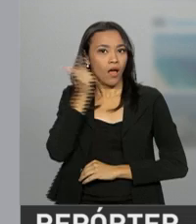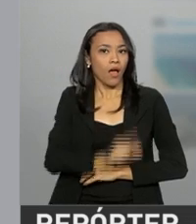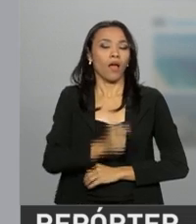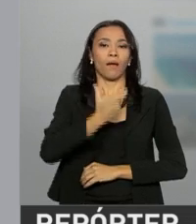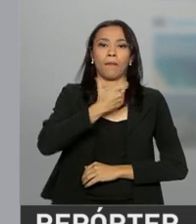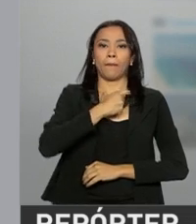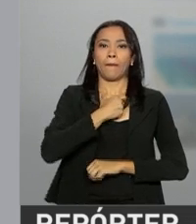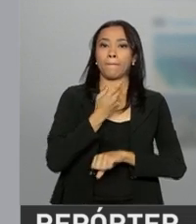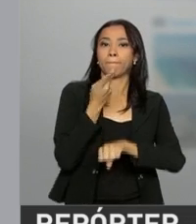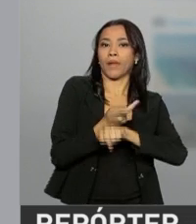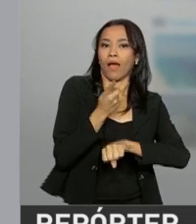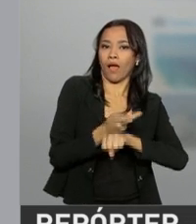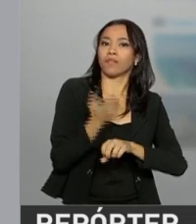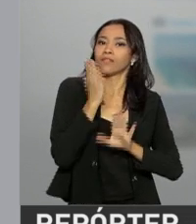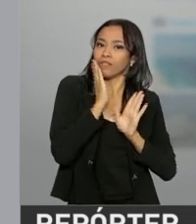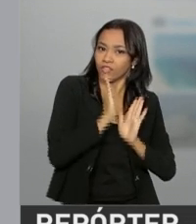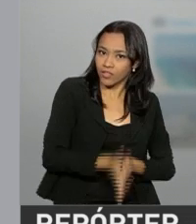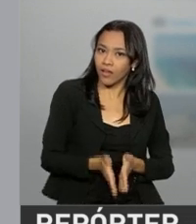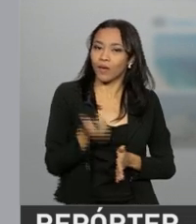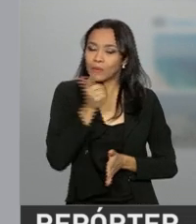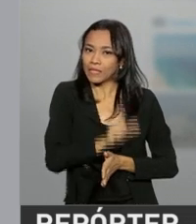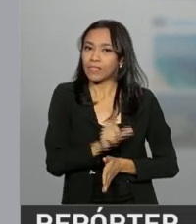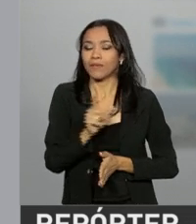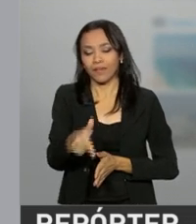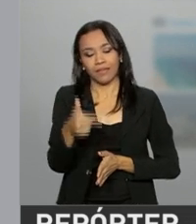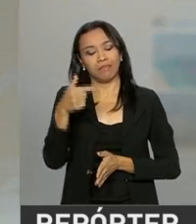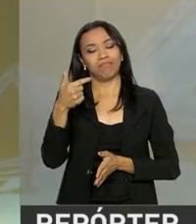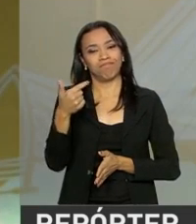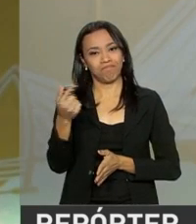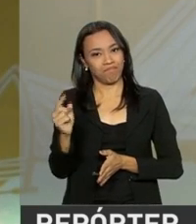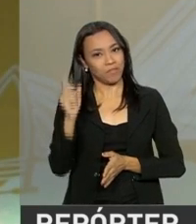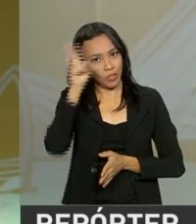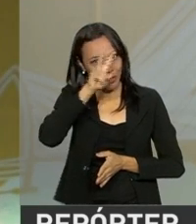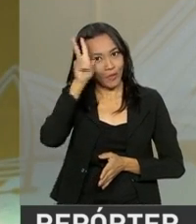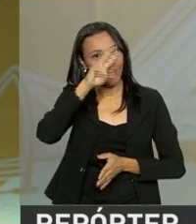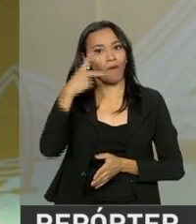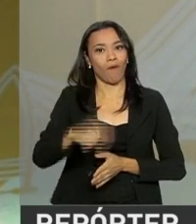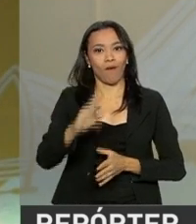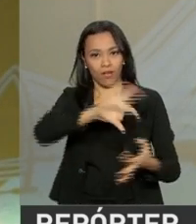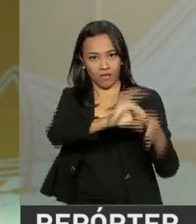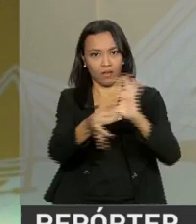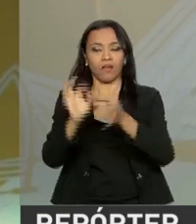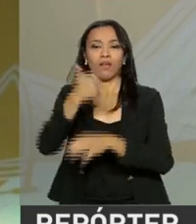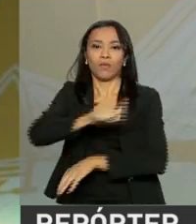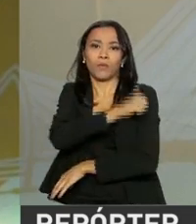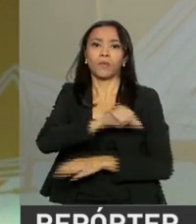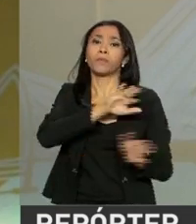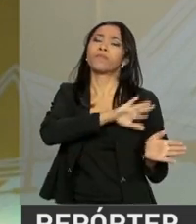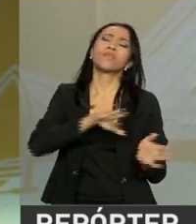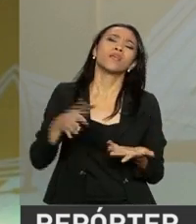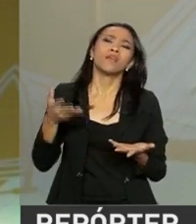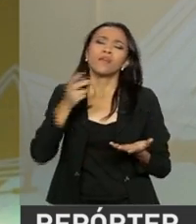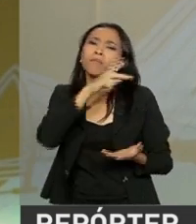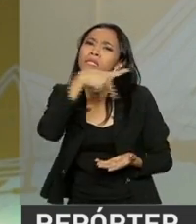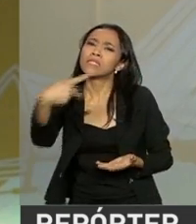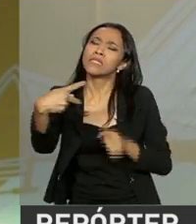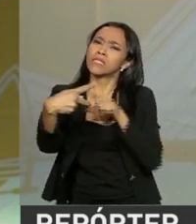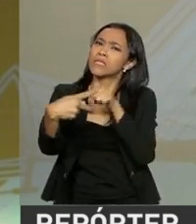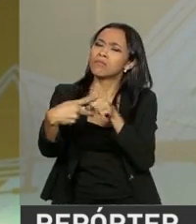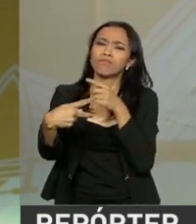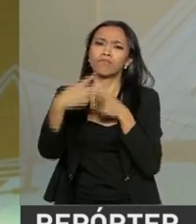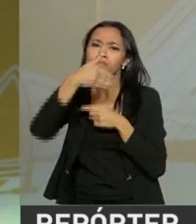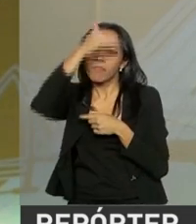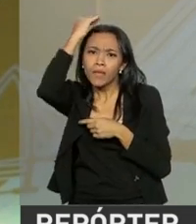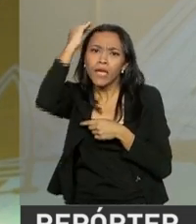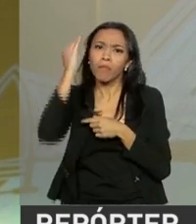na canoagem e faz história aqui nos Jogos Olímpicos no Rio de Janeiro. E por falar em presidente, o presidente Michel